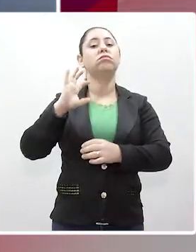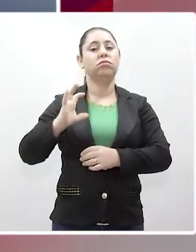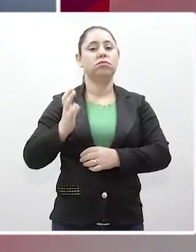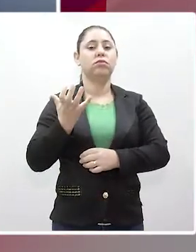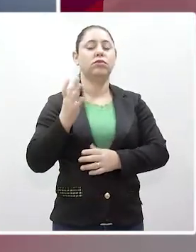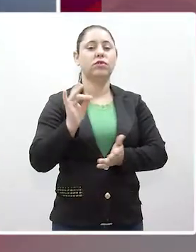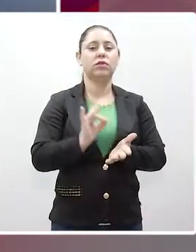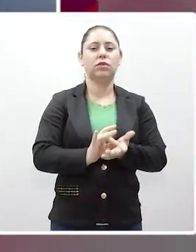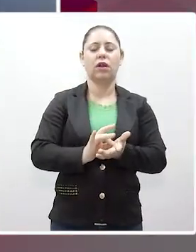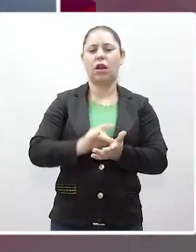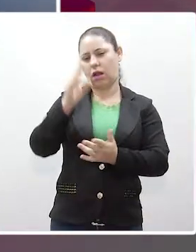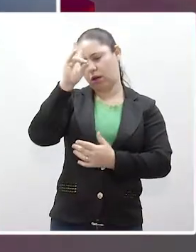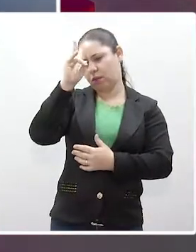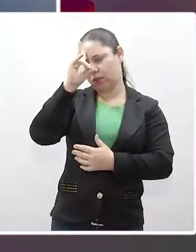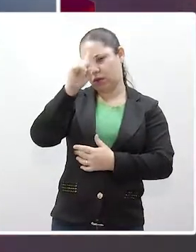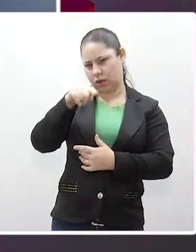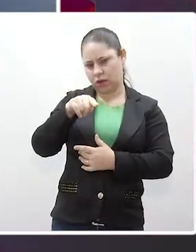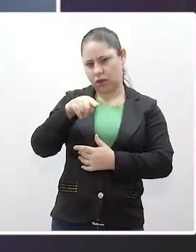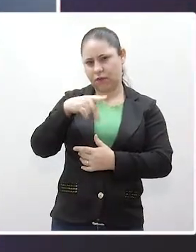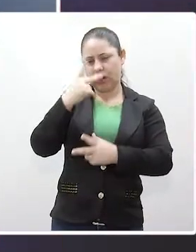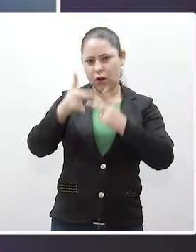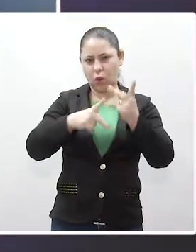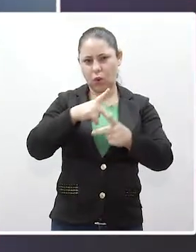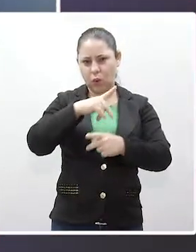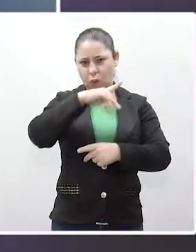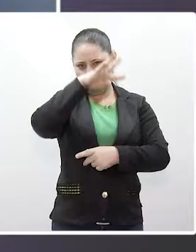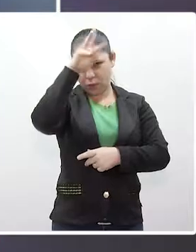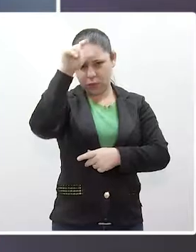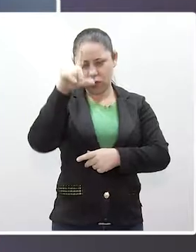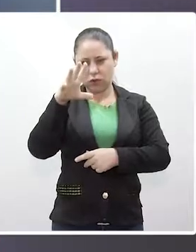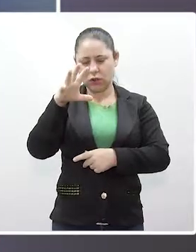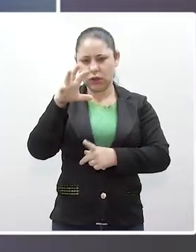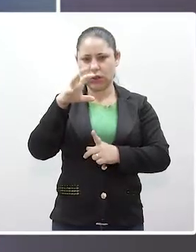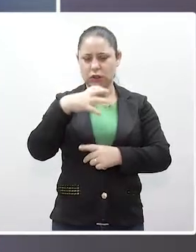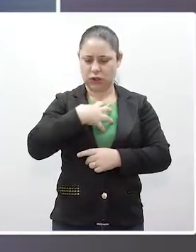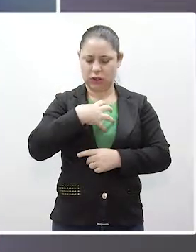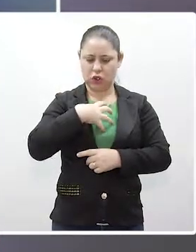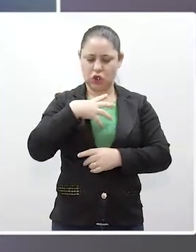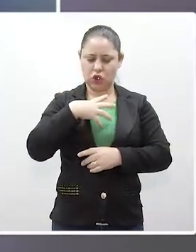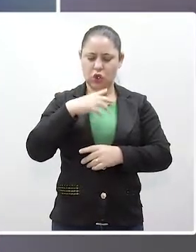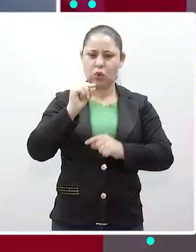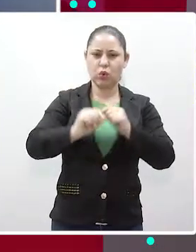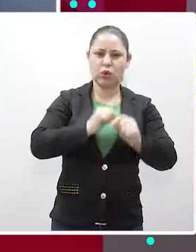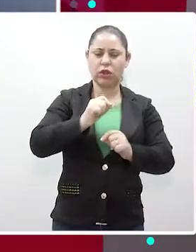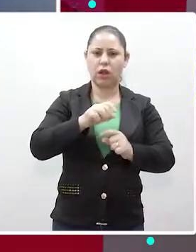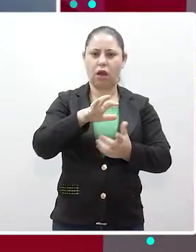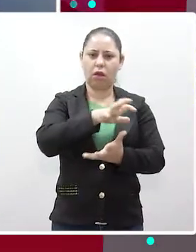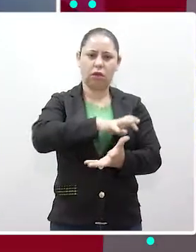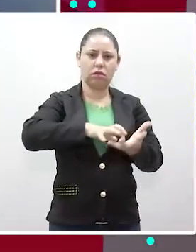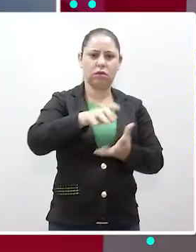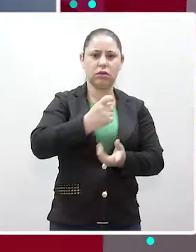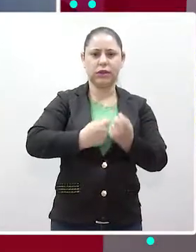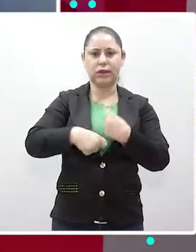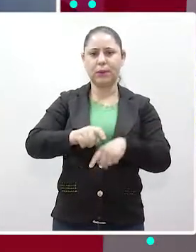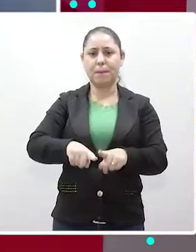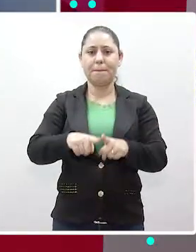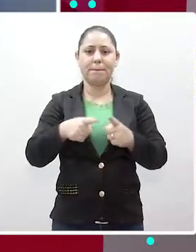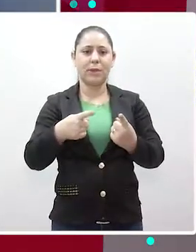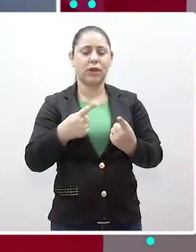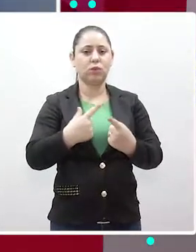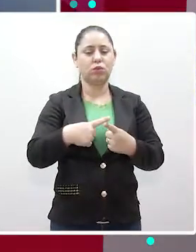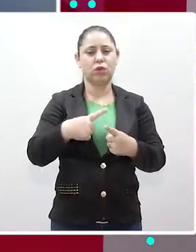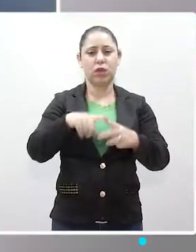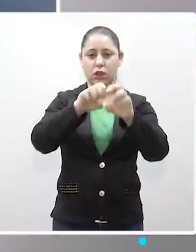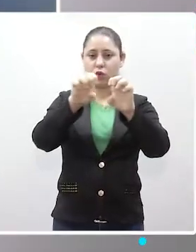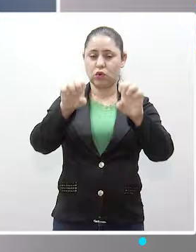está lembrado, mas a gente comentou que o Mato Grosso do Sul ele ia sentir a crise, com certeza ia sentir a crise, mas que por conta